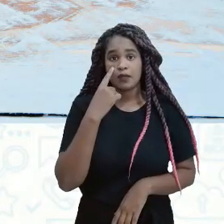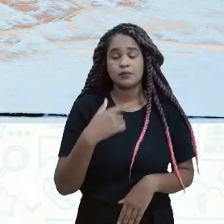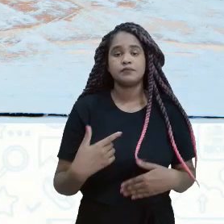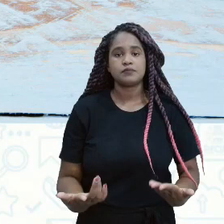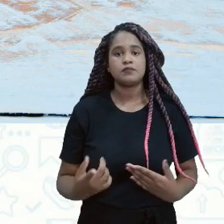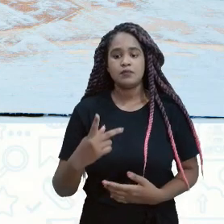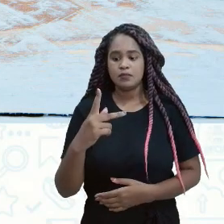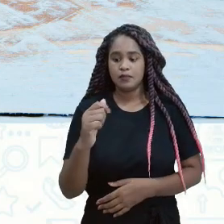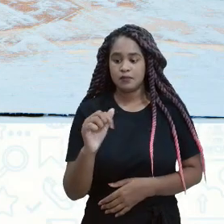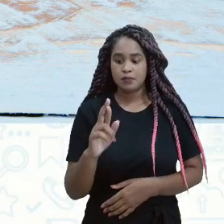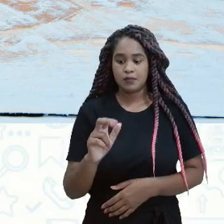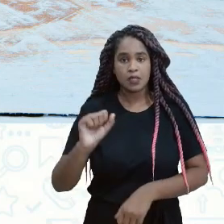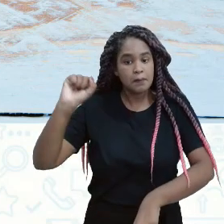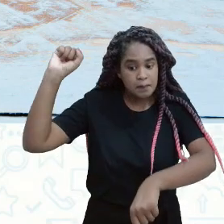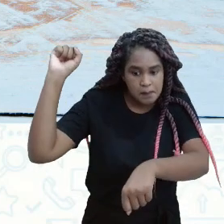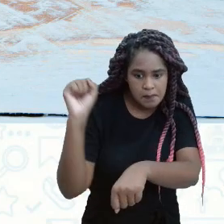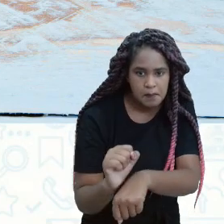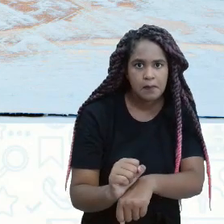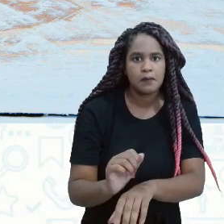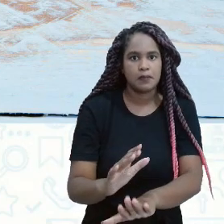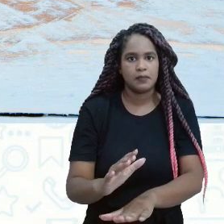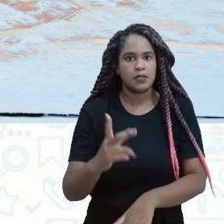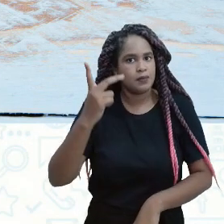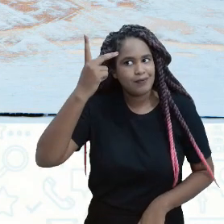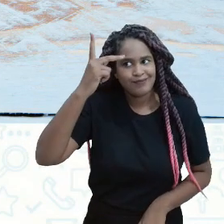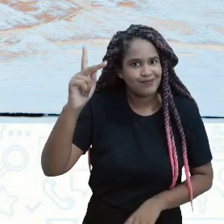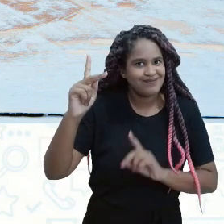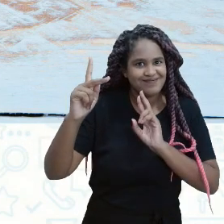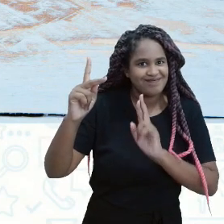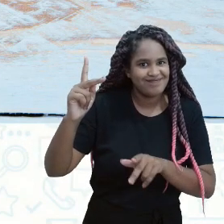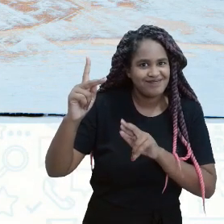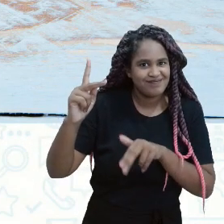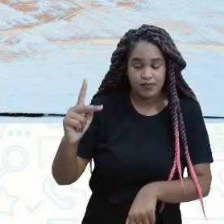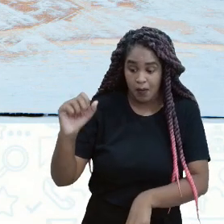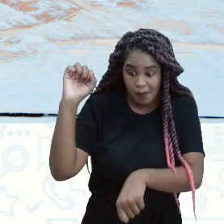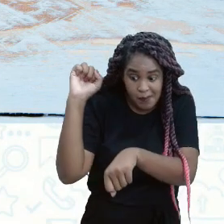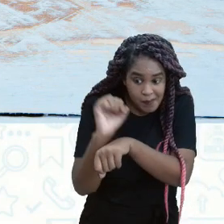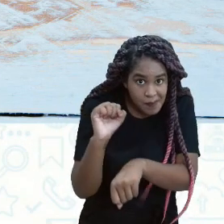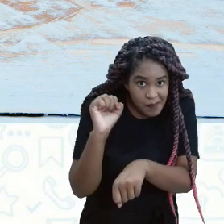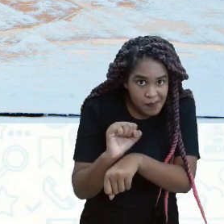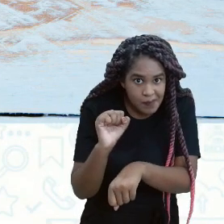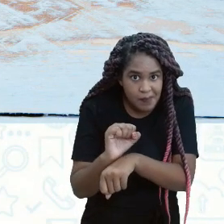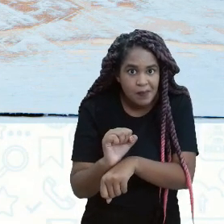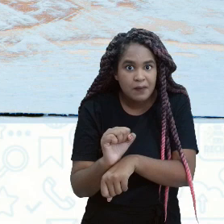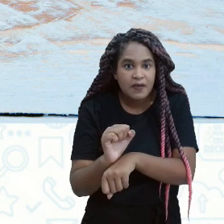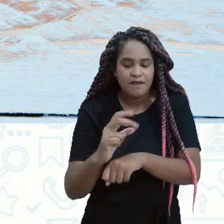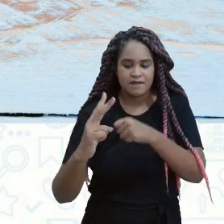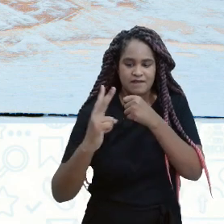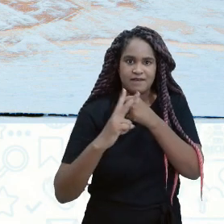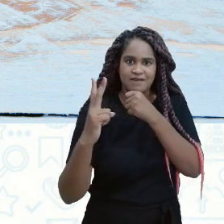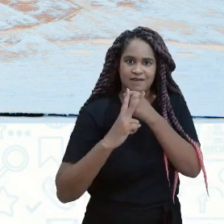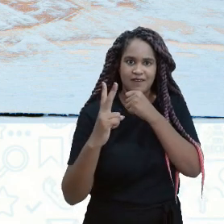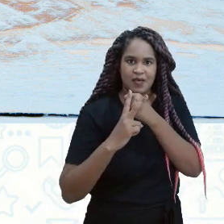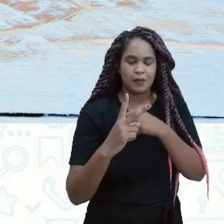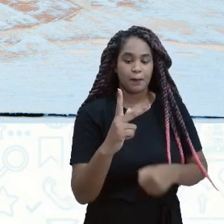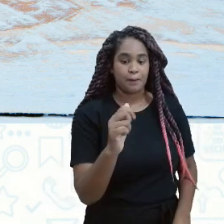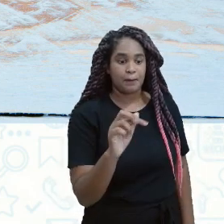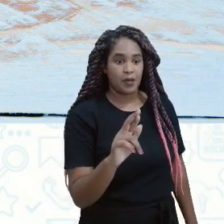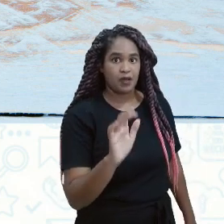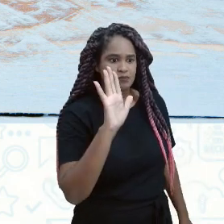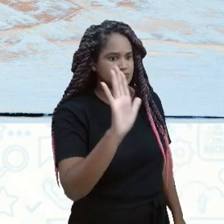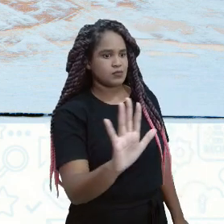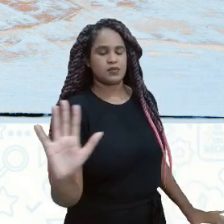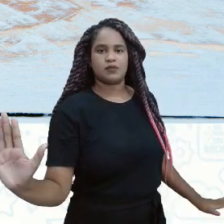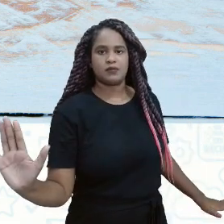verbo parar, né, minha gente? Então, eu consigo logo associar. Opa, isso aqui não é uma preposição, isso aqui é um verbo. Na